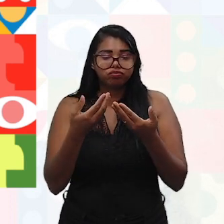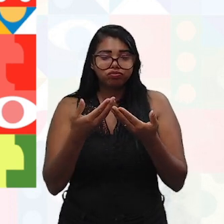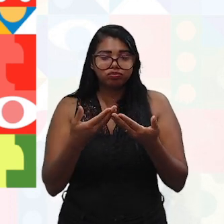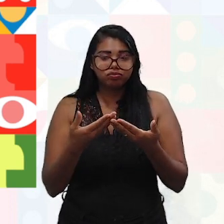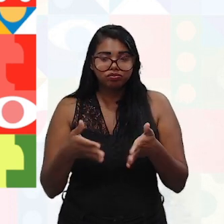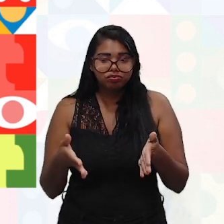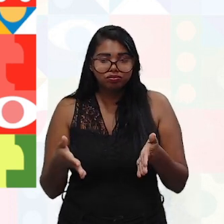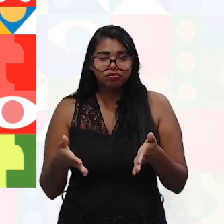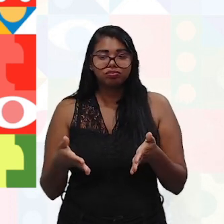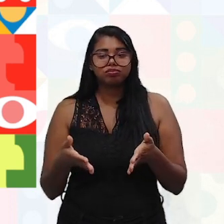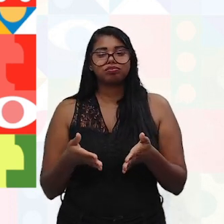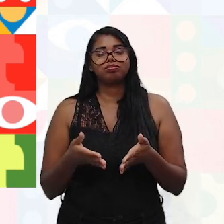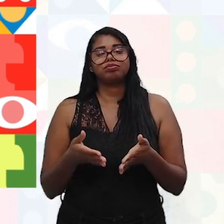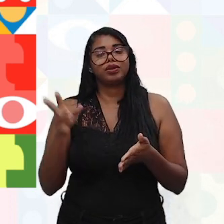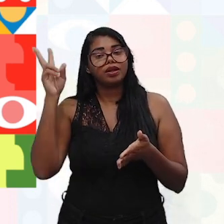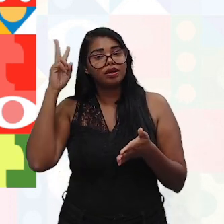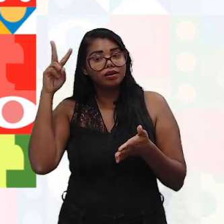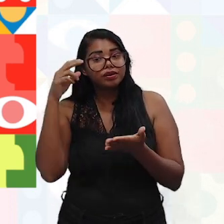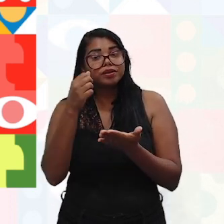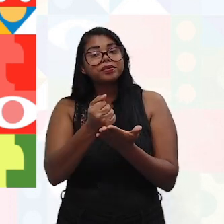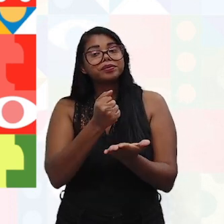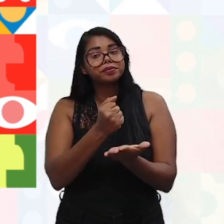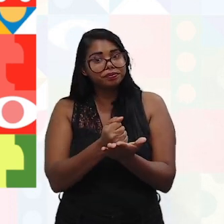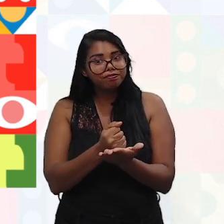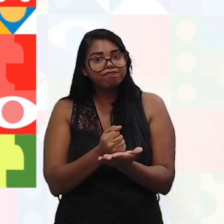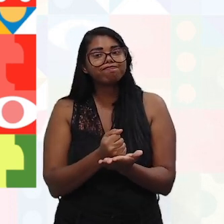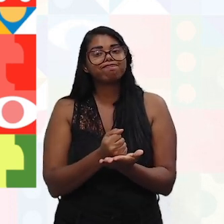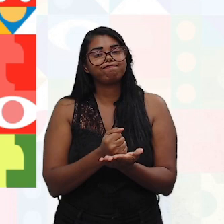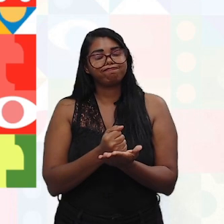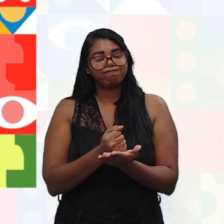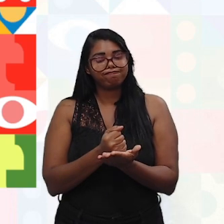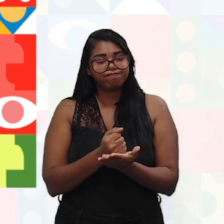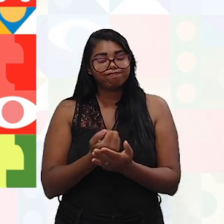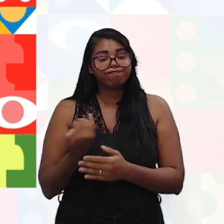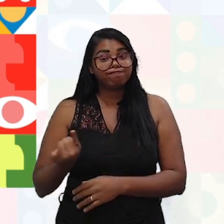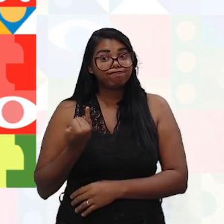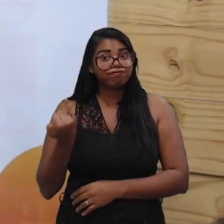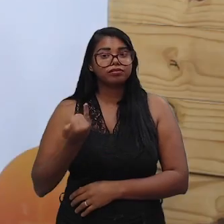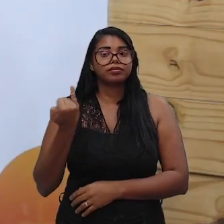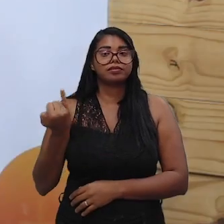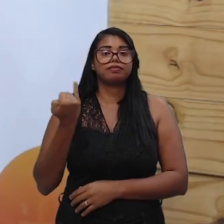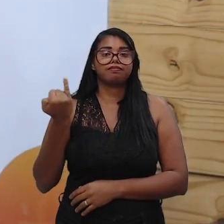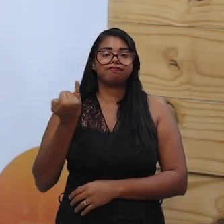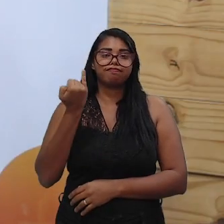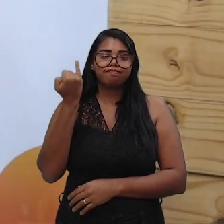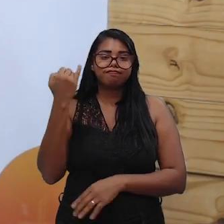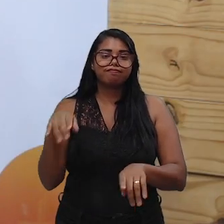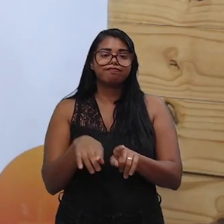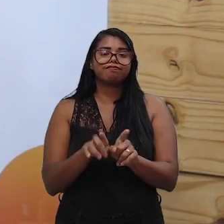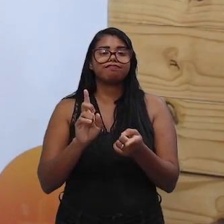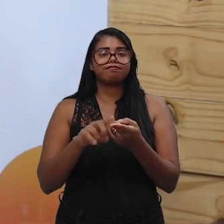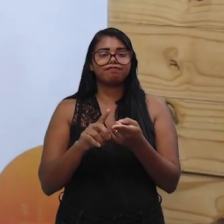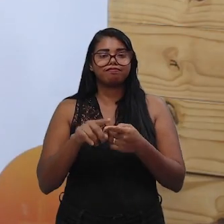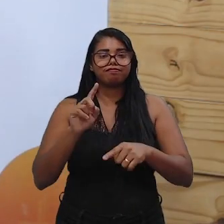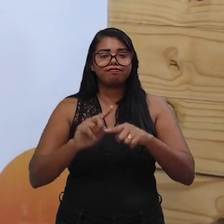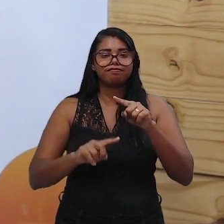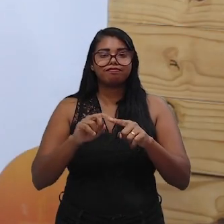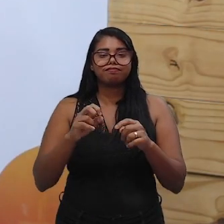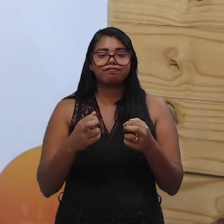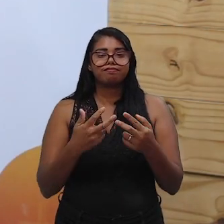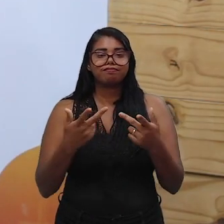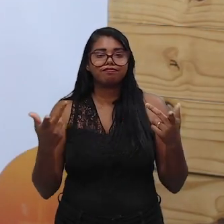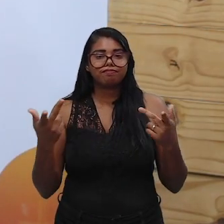que a gente está trabalhando com documentos raros, muitas vezes, né? Materiais que vão lidar ali com